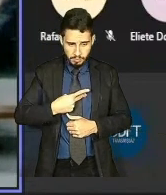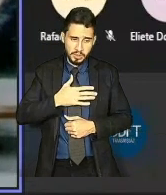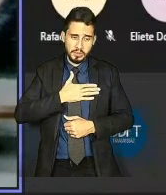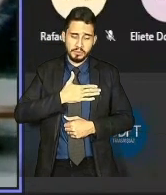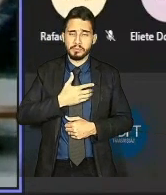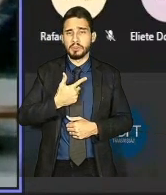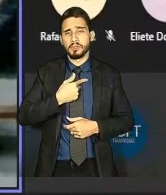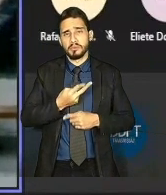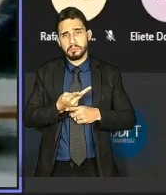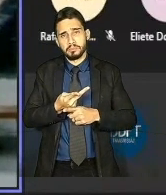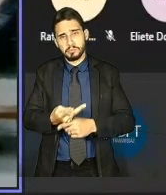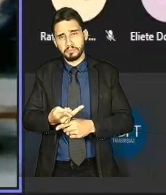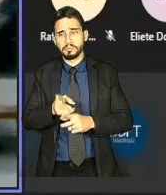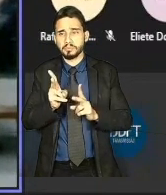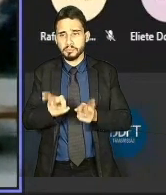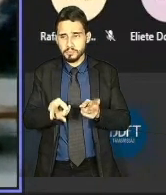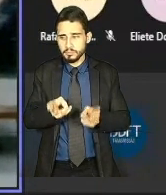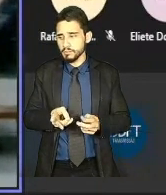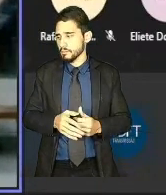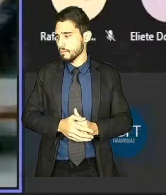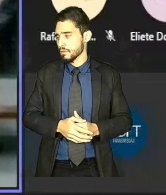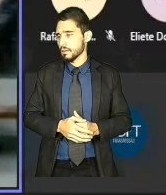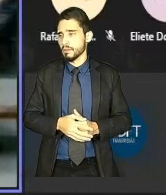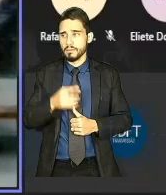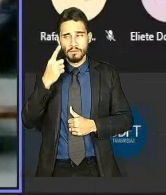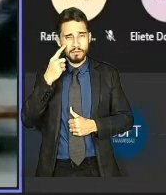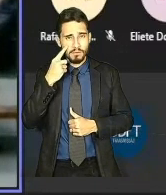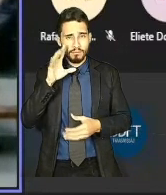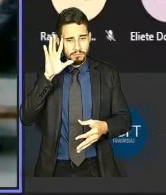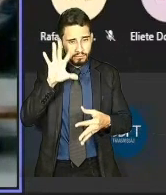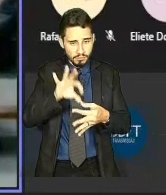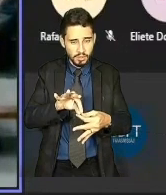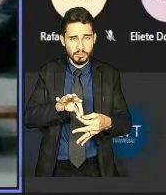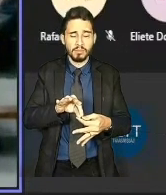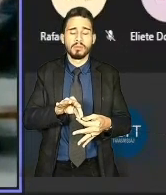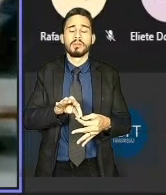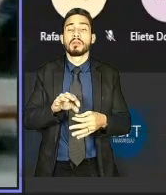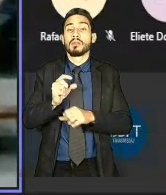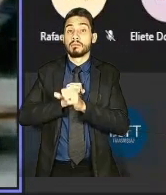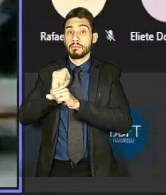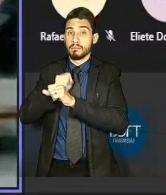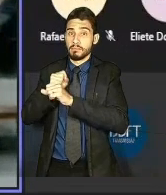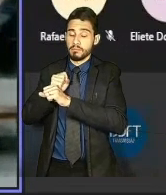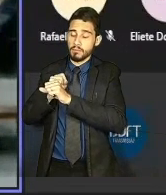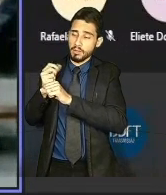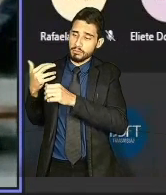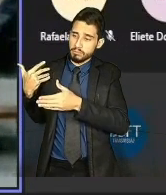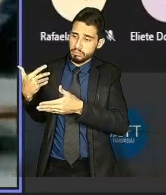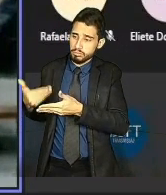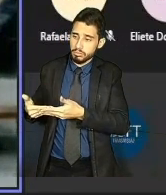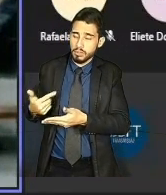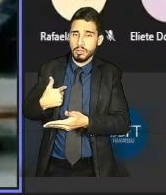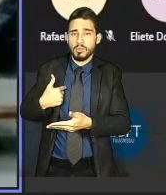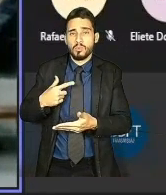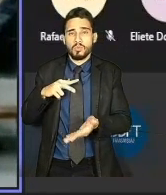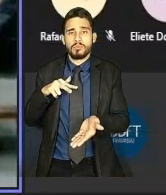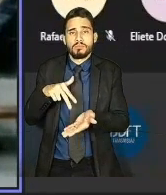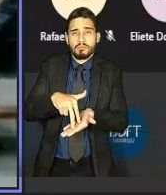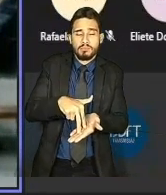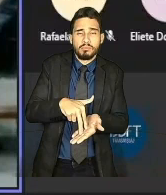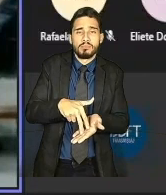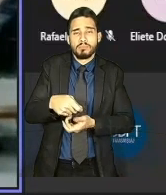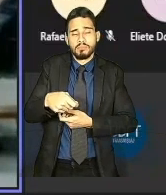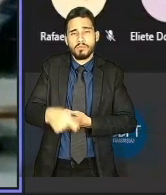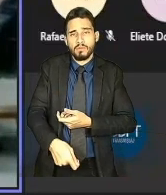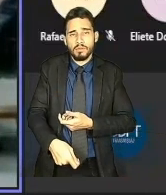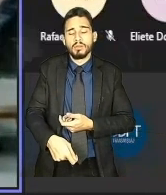outra, e procuro firmar um entendimento, e nos últimos anos eu tenho